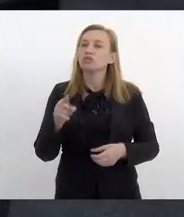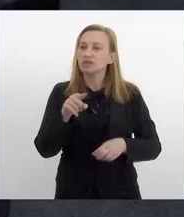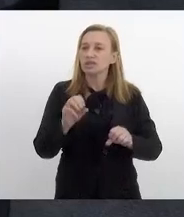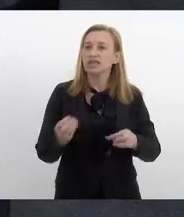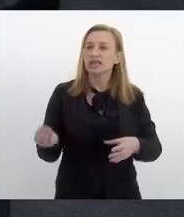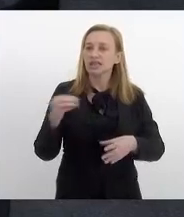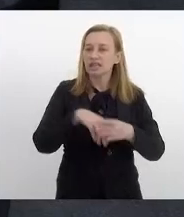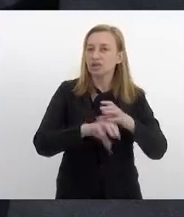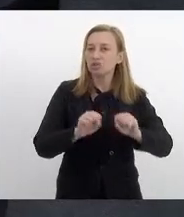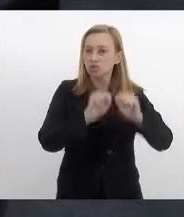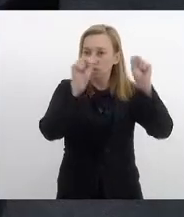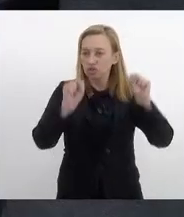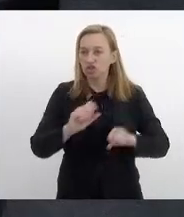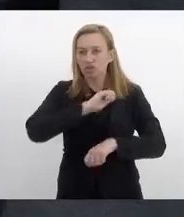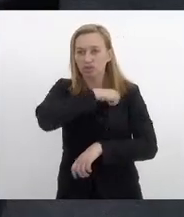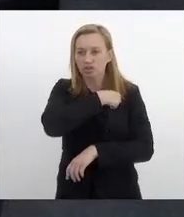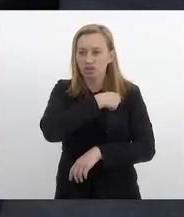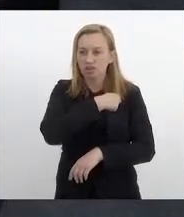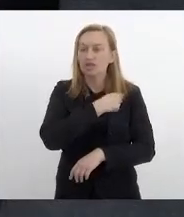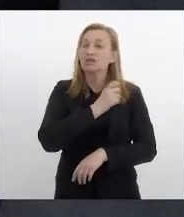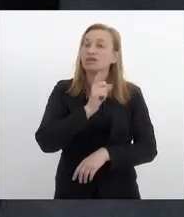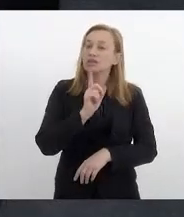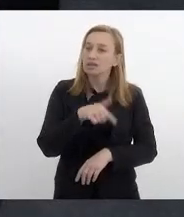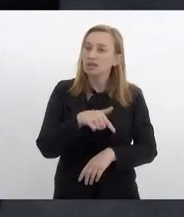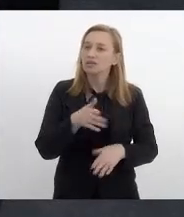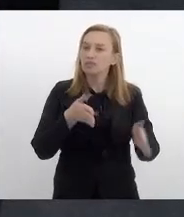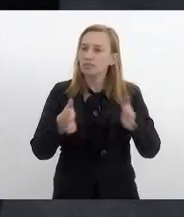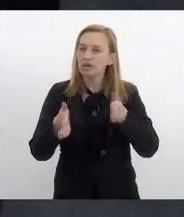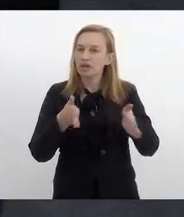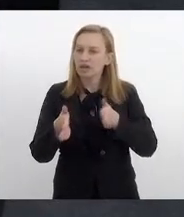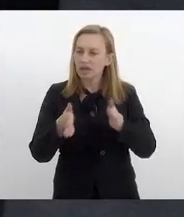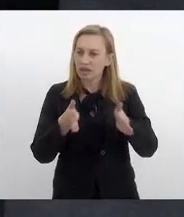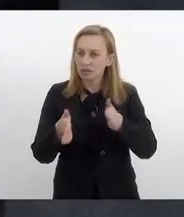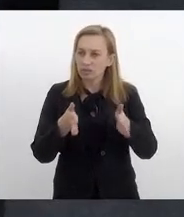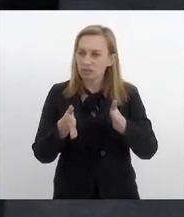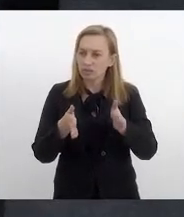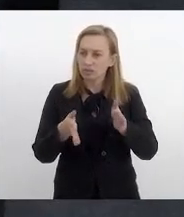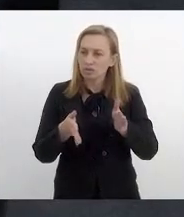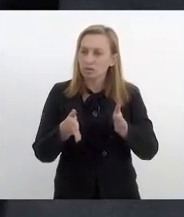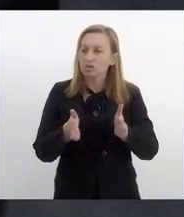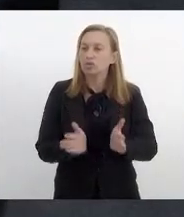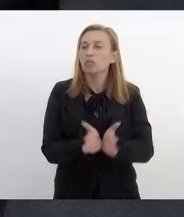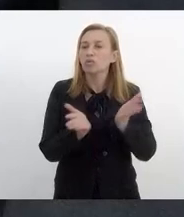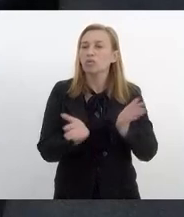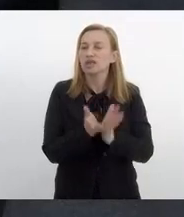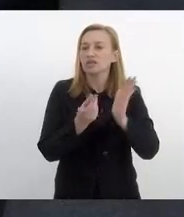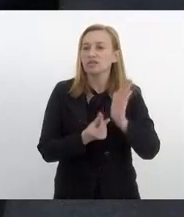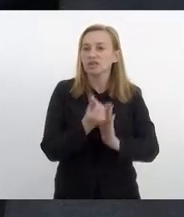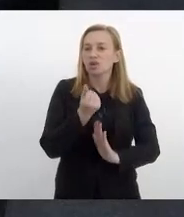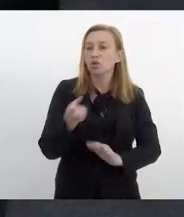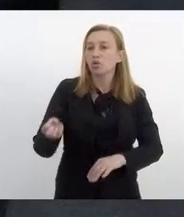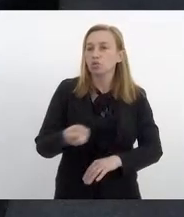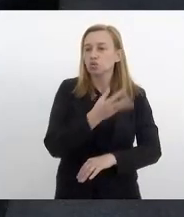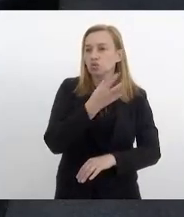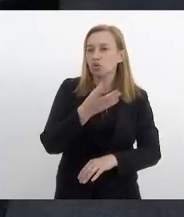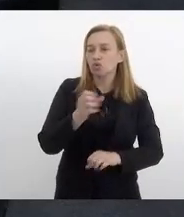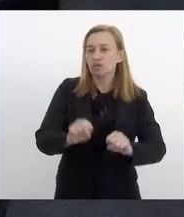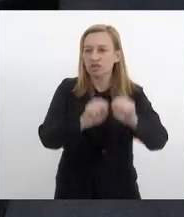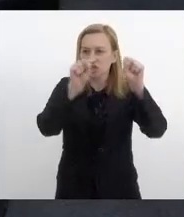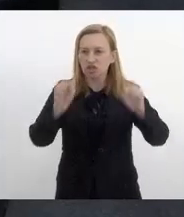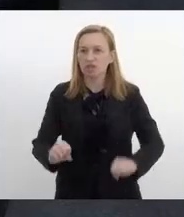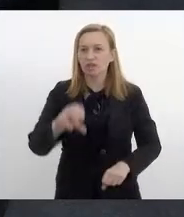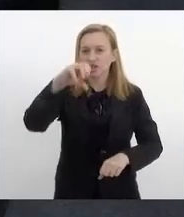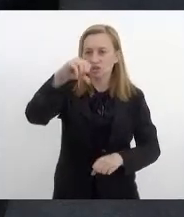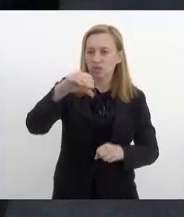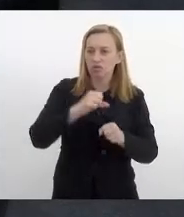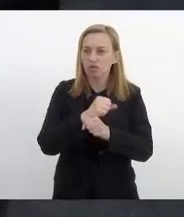regime, está em calamidade financeira. O novo regime é de 9 anos. Se eu boto essa